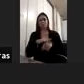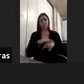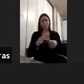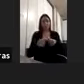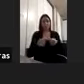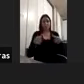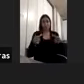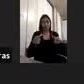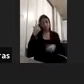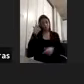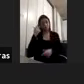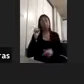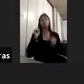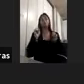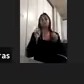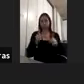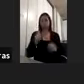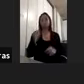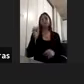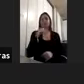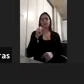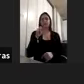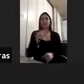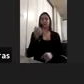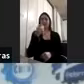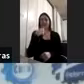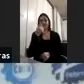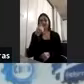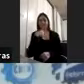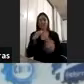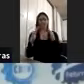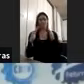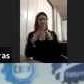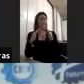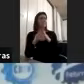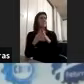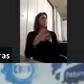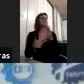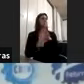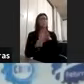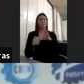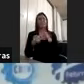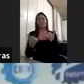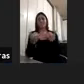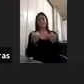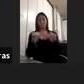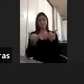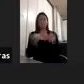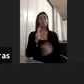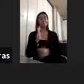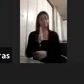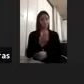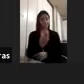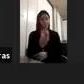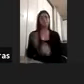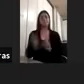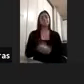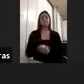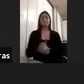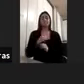Gilce. E medicamento aqui em casa virou uma farmácia. Sim. Virou uma farmácia. Teve mês que a gente